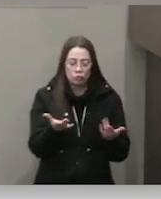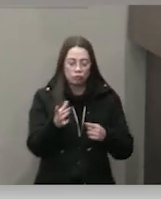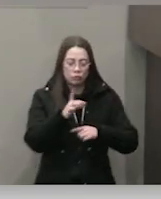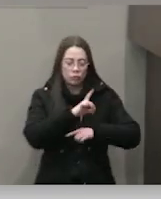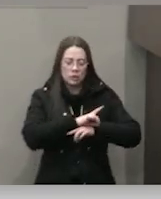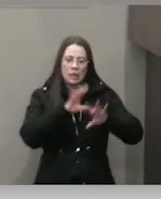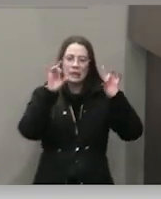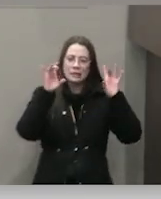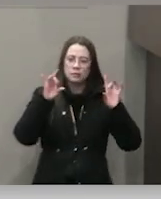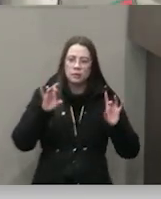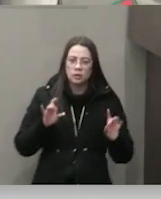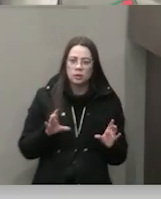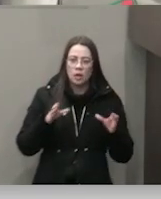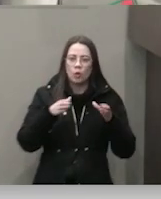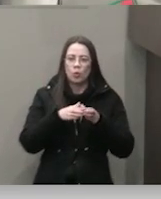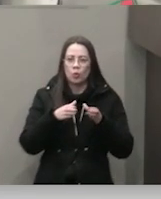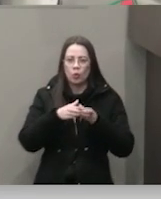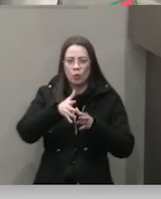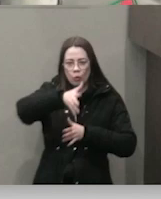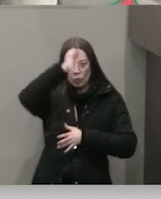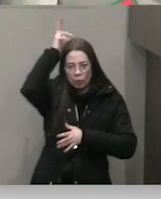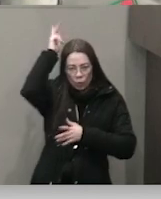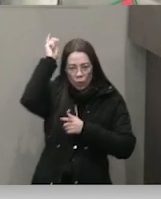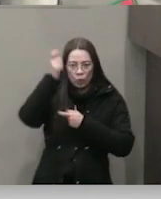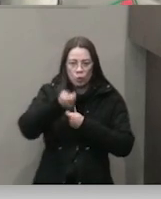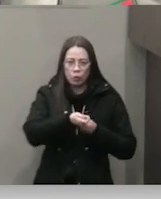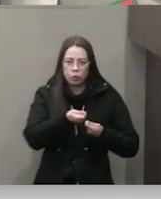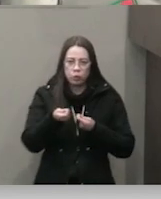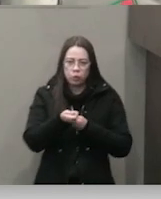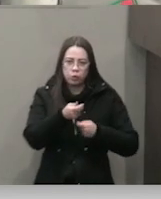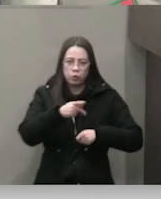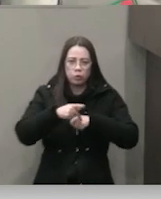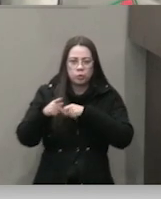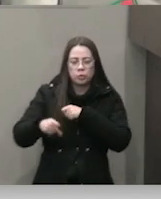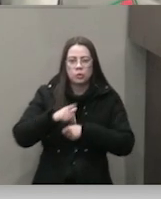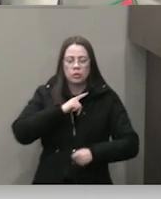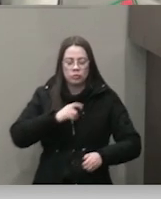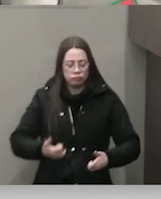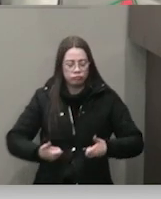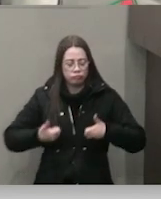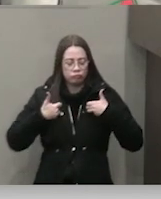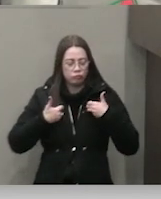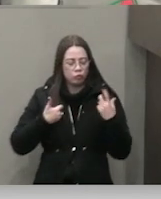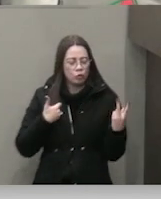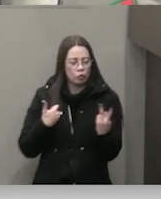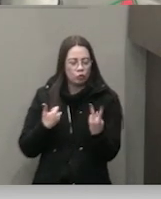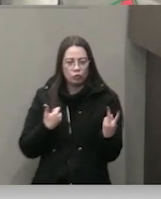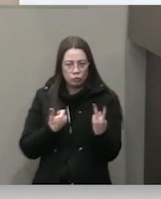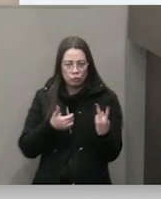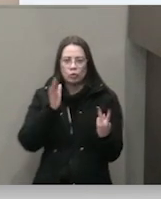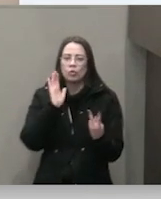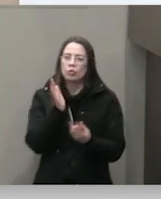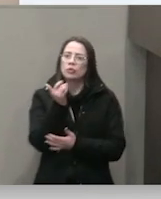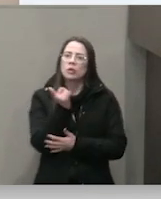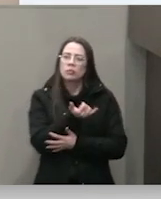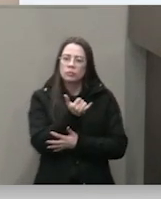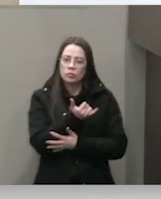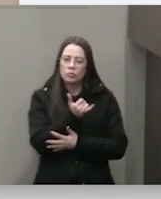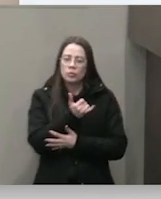especial do Corpo de Bombeiros, do Militar Gaúcho, Passo Fundo tem a honra de ter esses 2 guerreiros indicados pelo